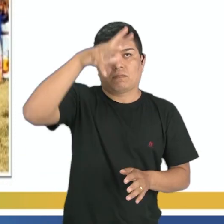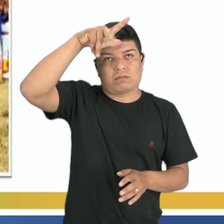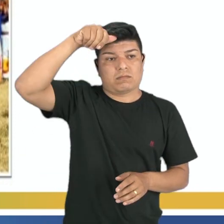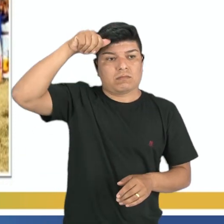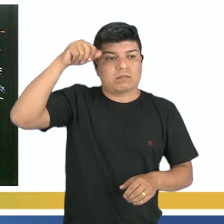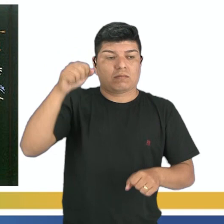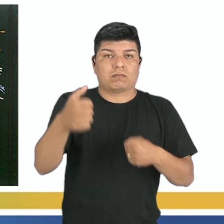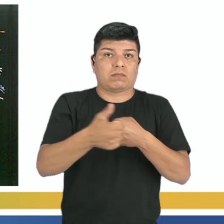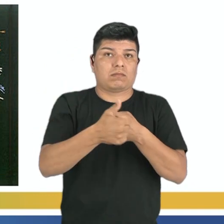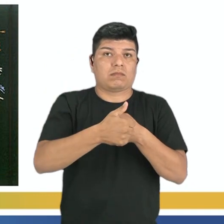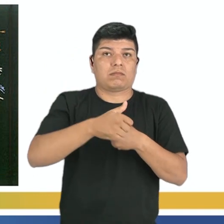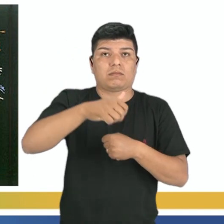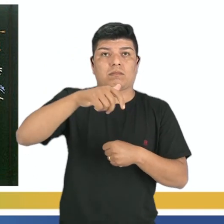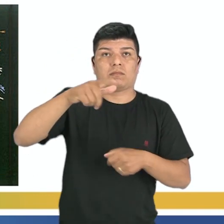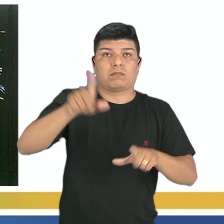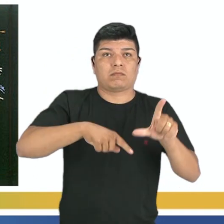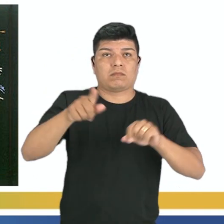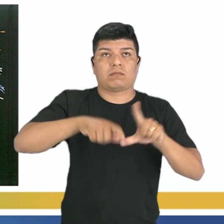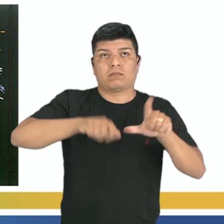Acre mesmo.